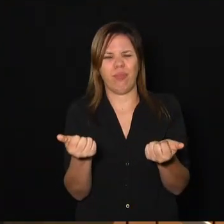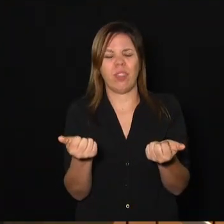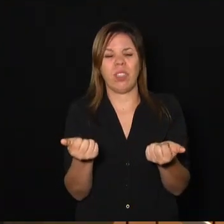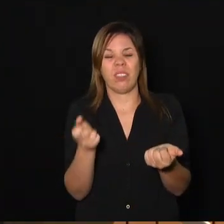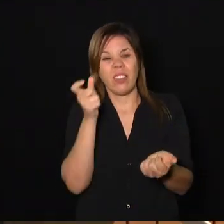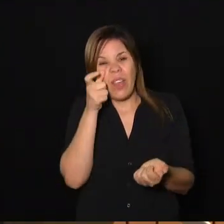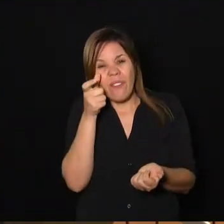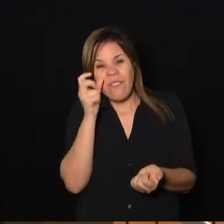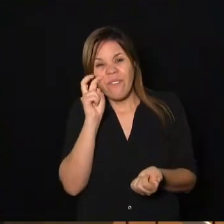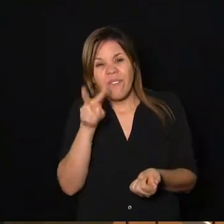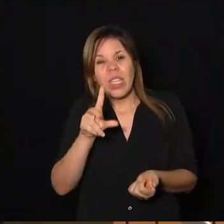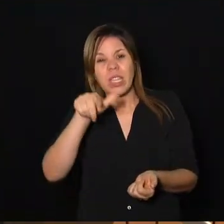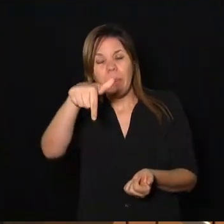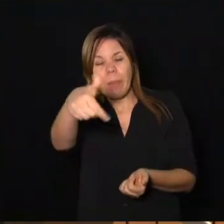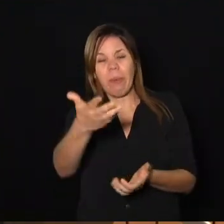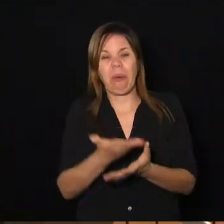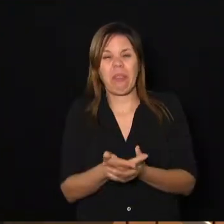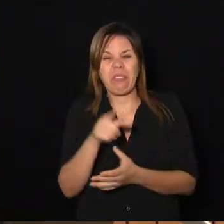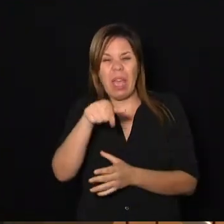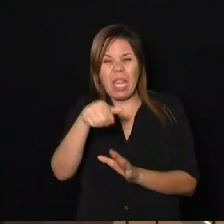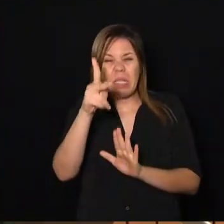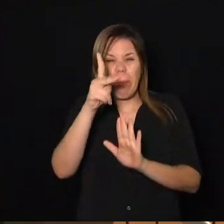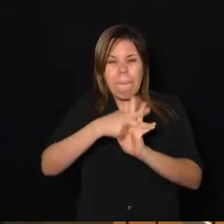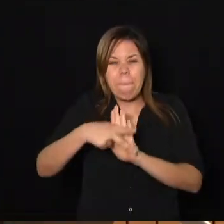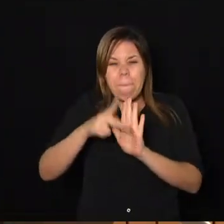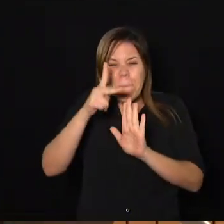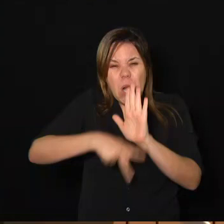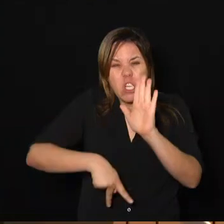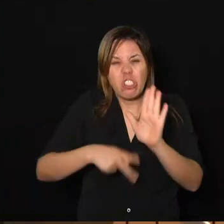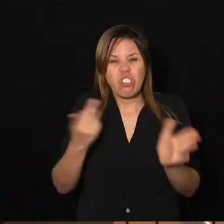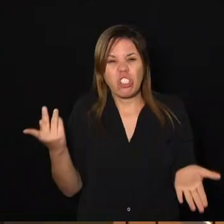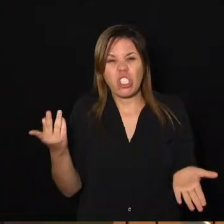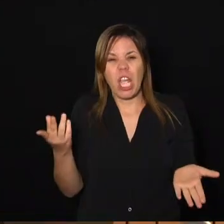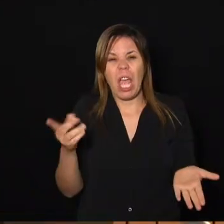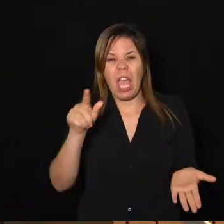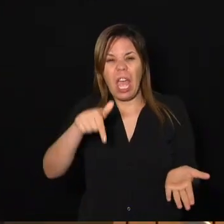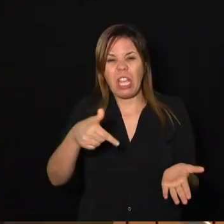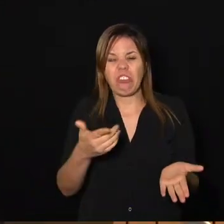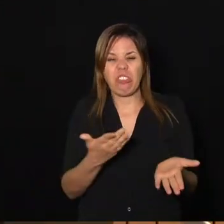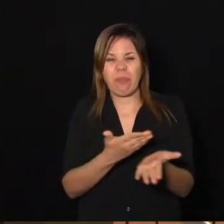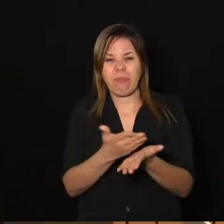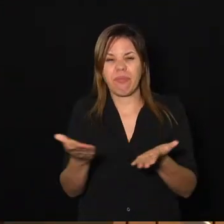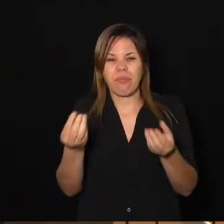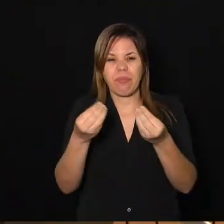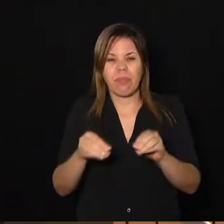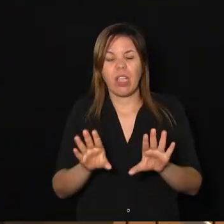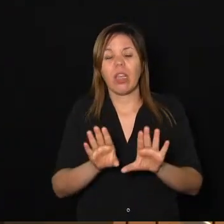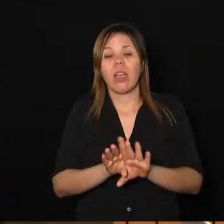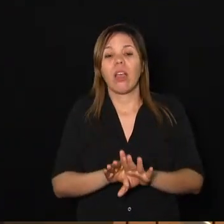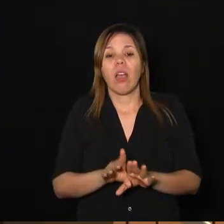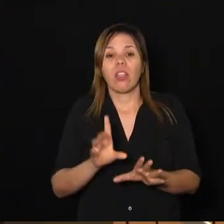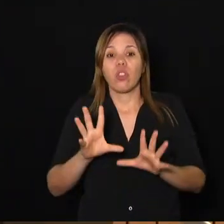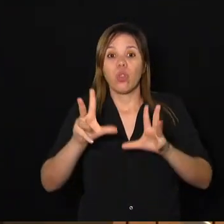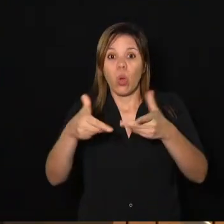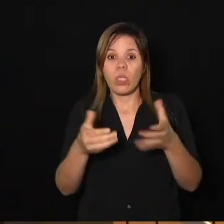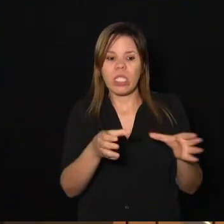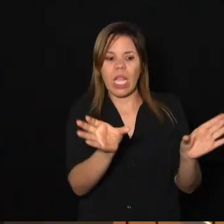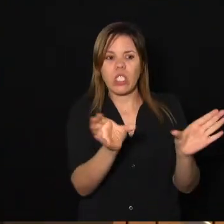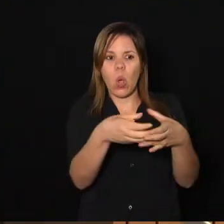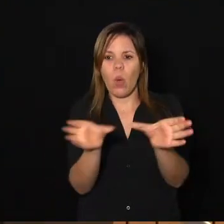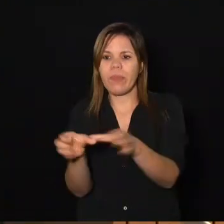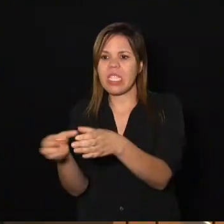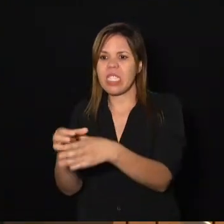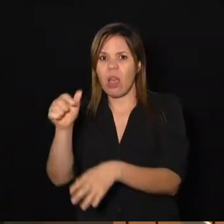vai ouvir isso aqui daqui a pouco o projeto nasceu morto está dizendo que todas as comissões dessa casa está dizendo que todas as todas as